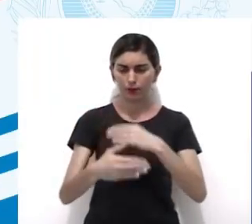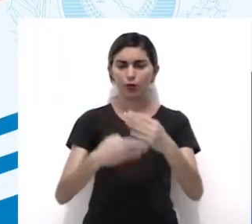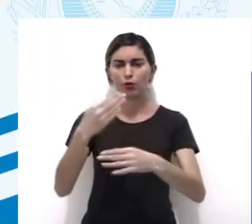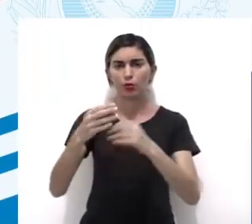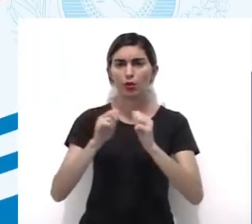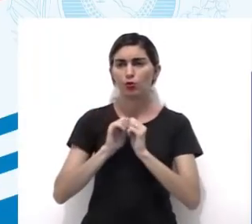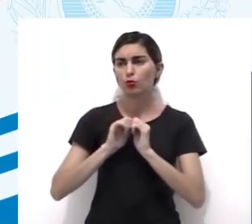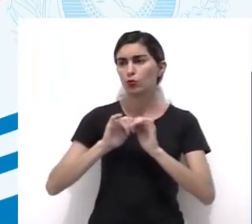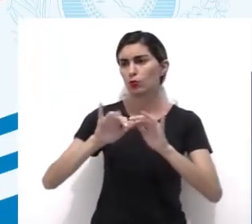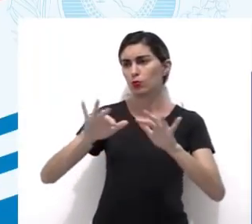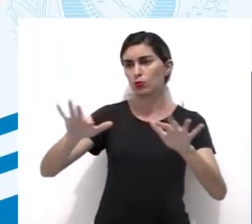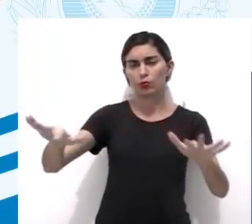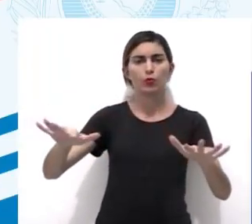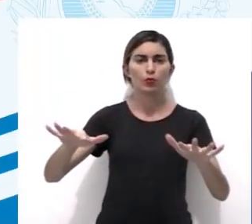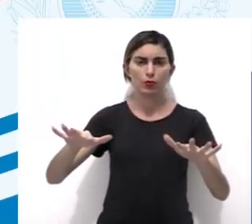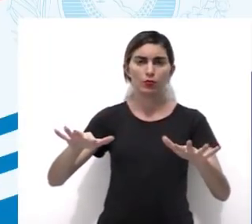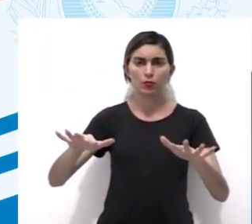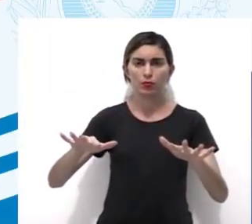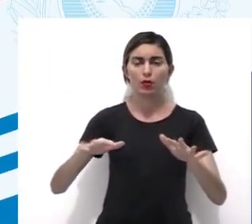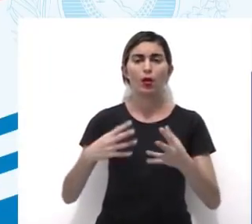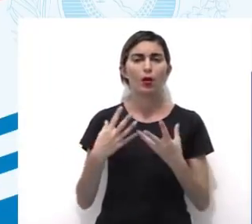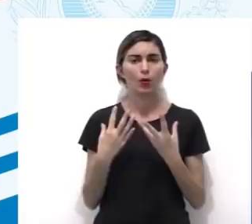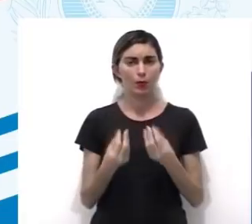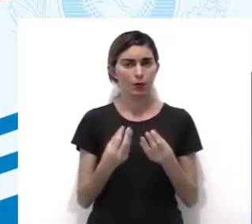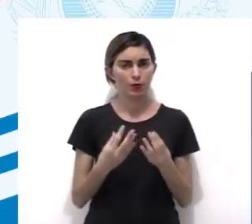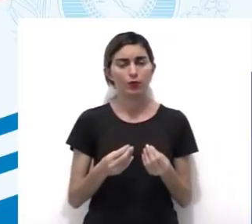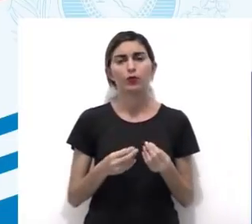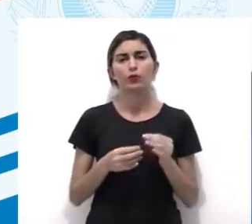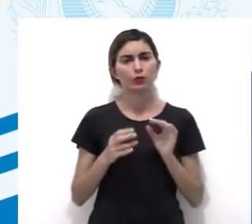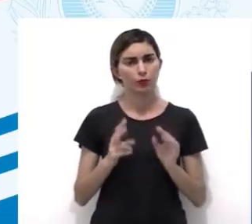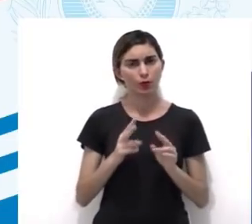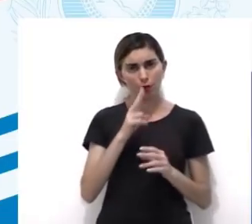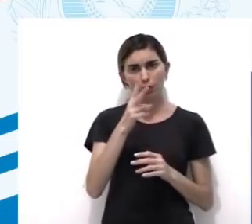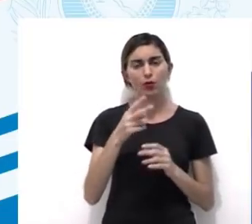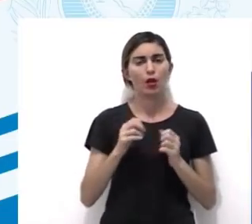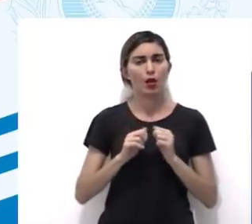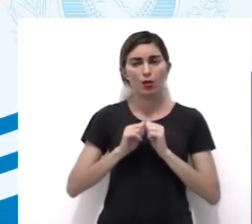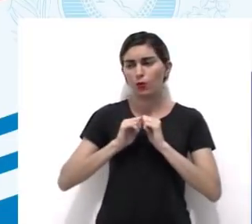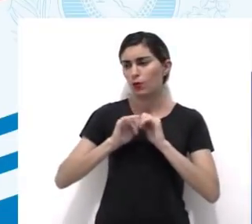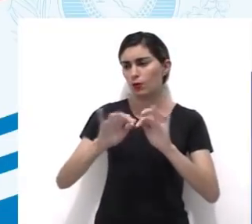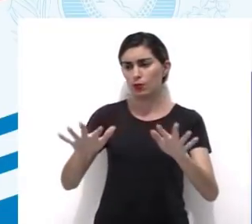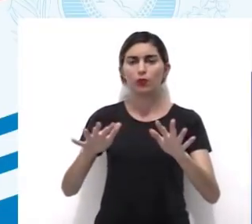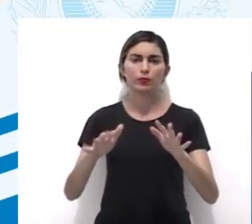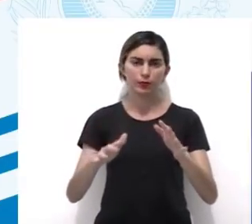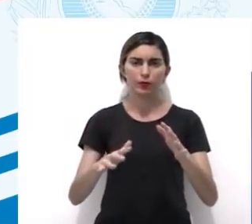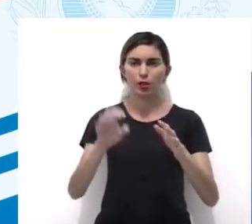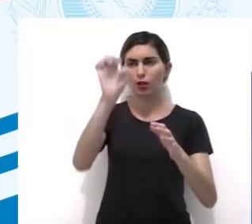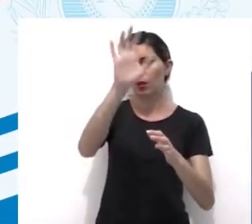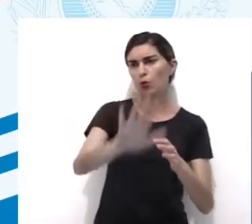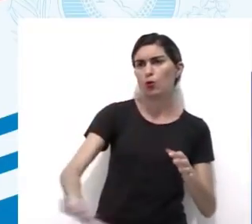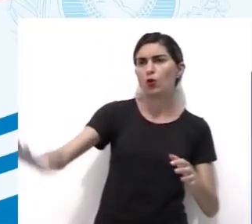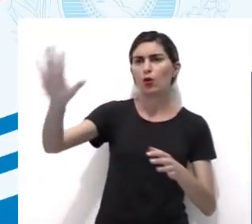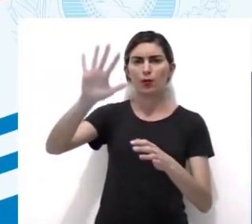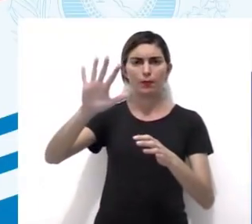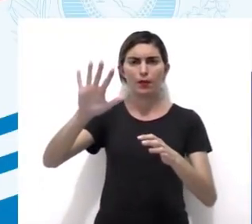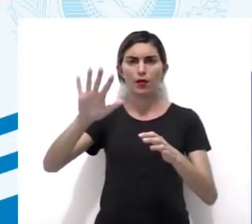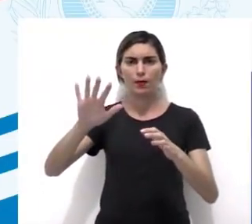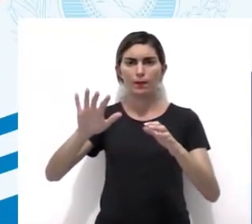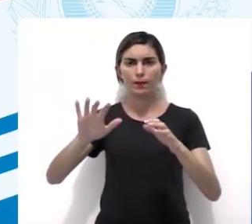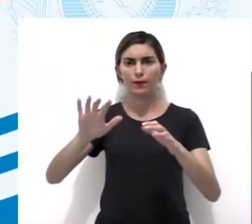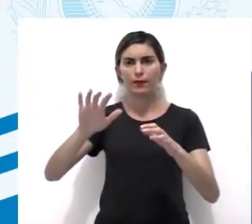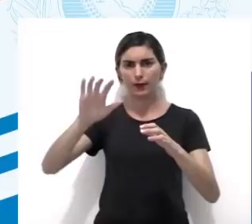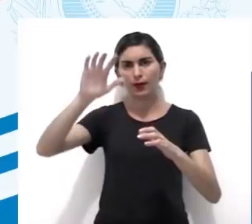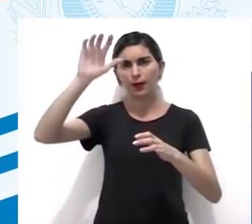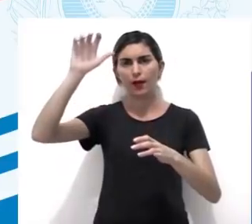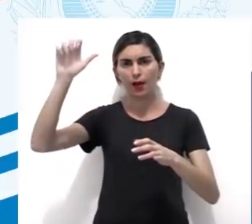processo de expansão ele estava muito consolidado. A expansão dentro do continente europeu e dentro do continente